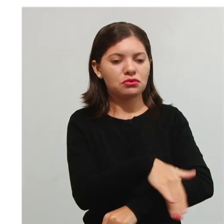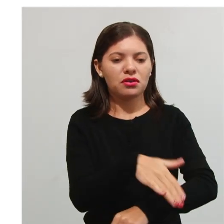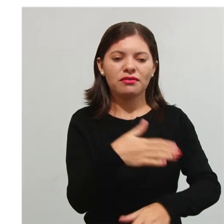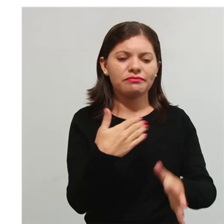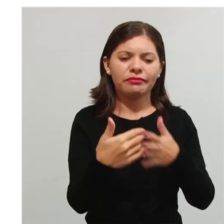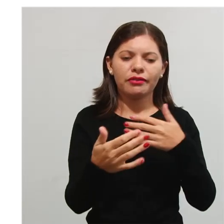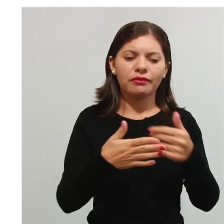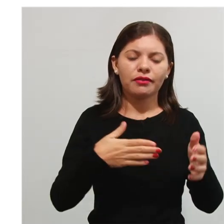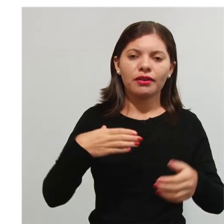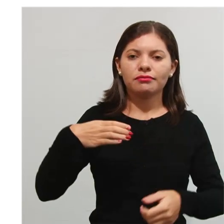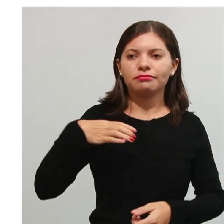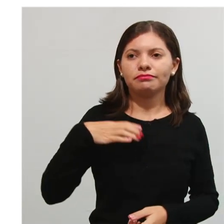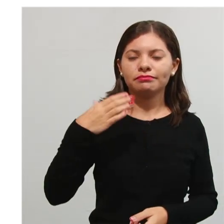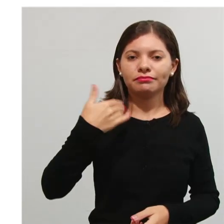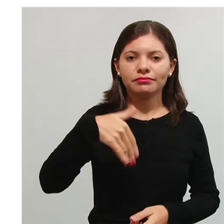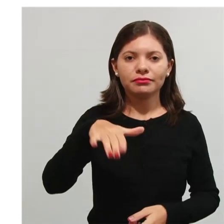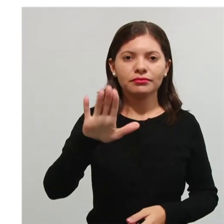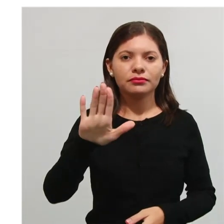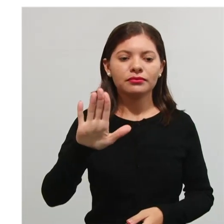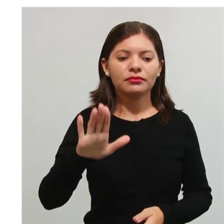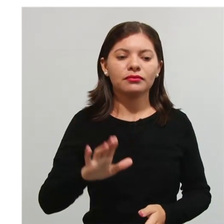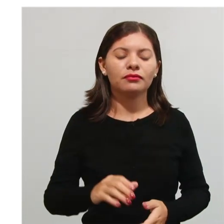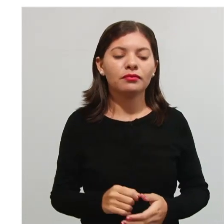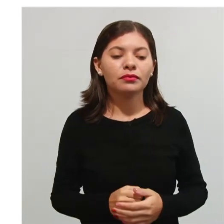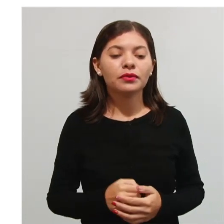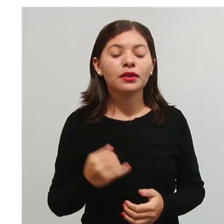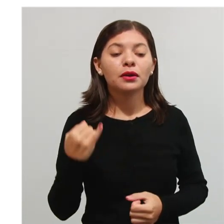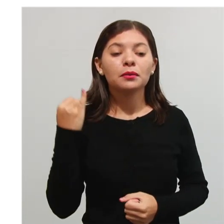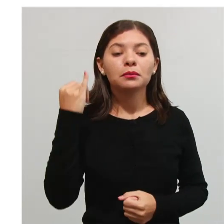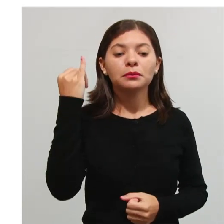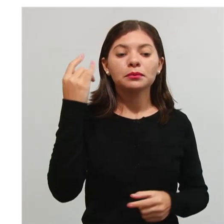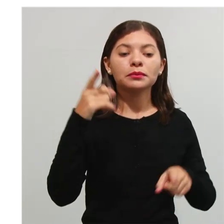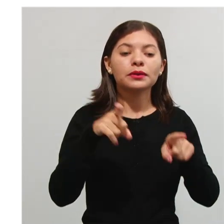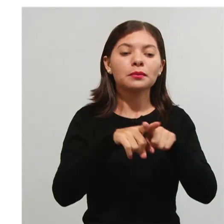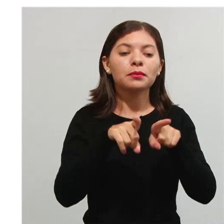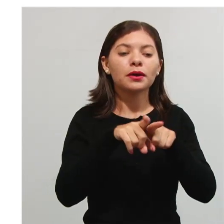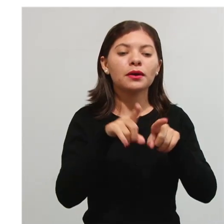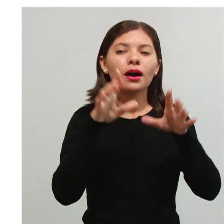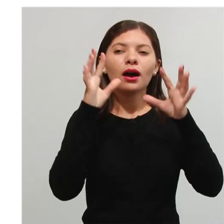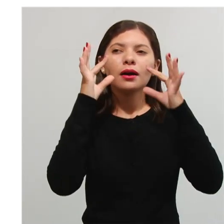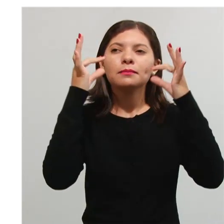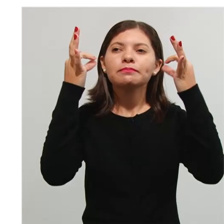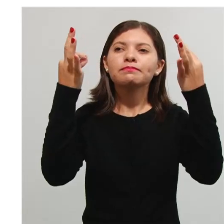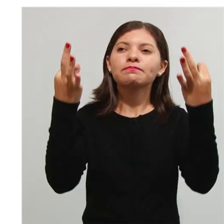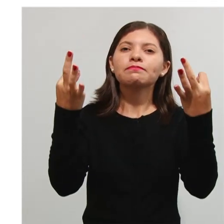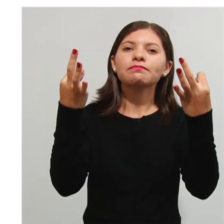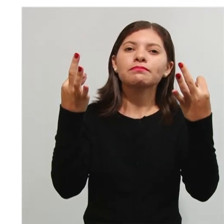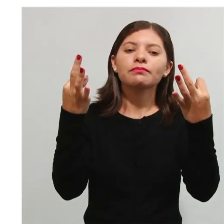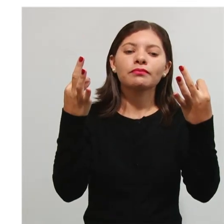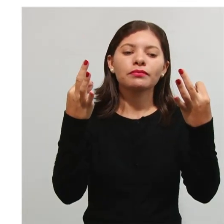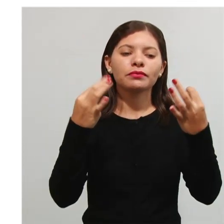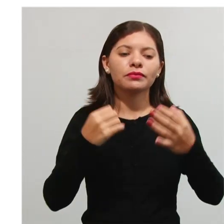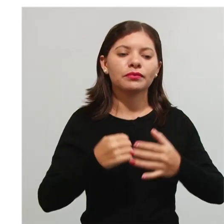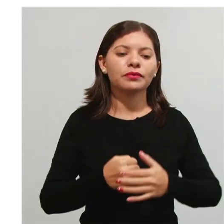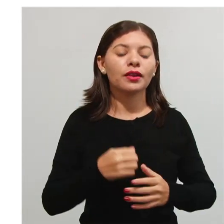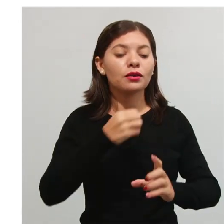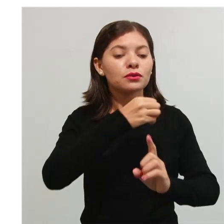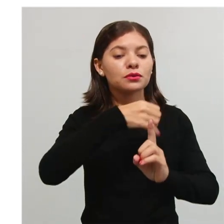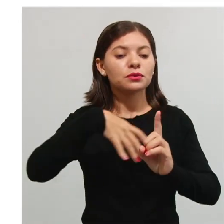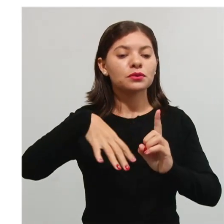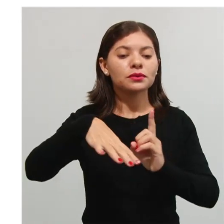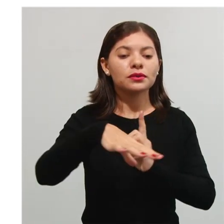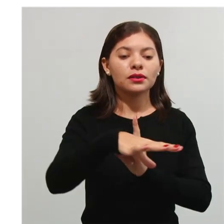cidade, enfim. Outro ponto importante aí é prestar atenção nas tendências